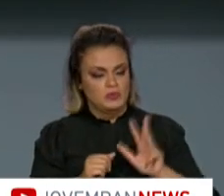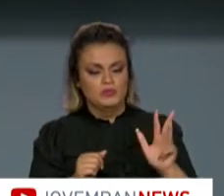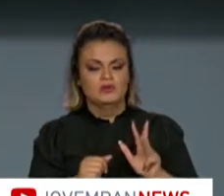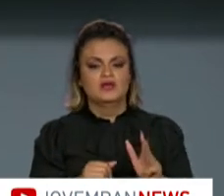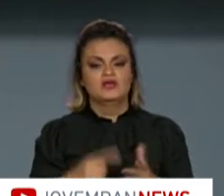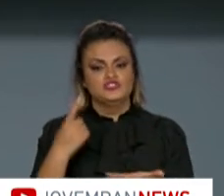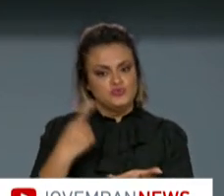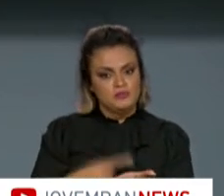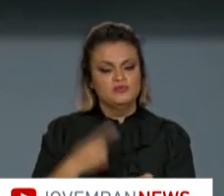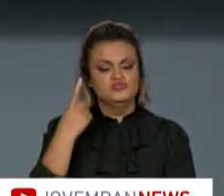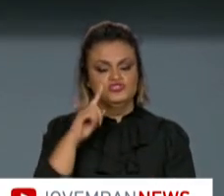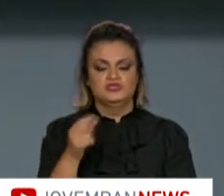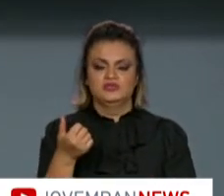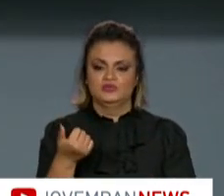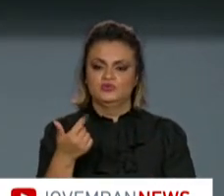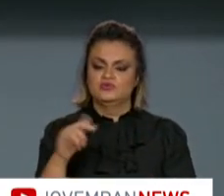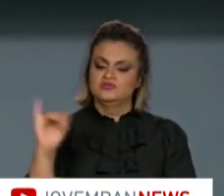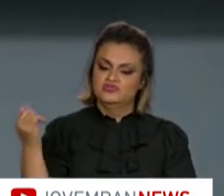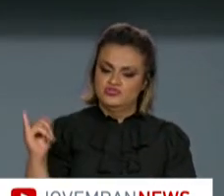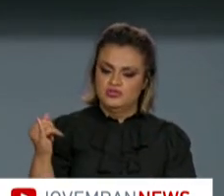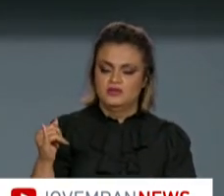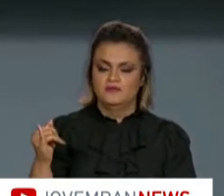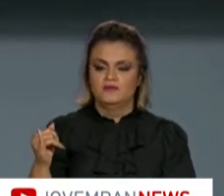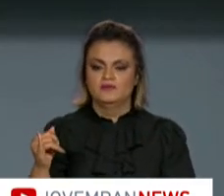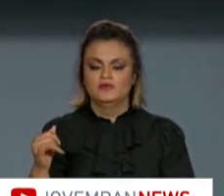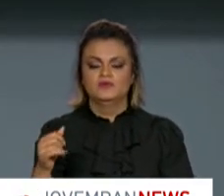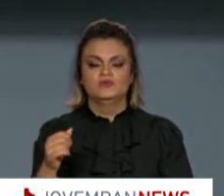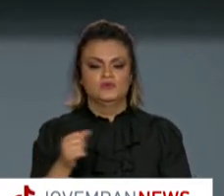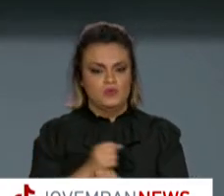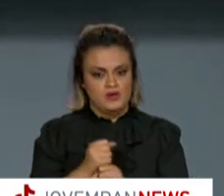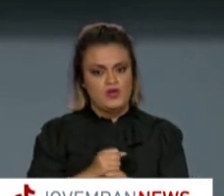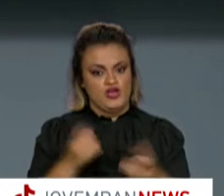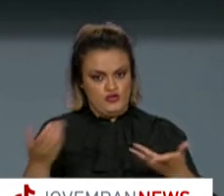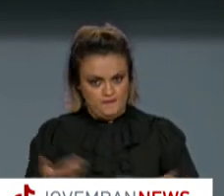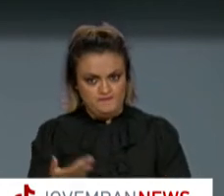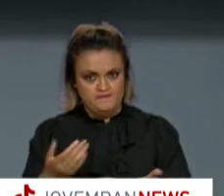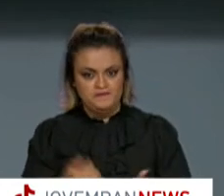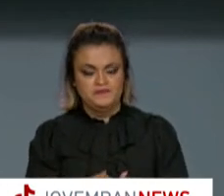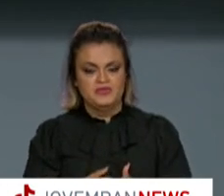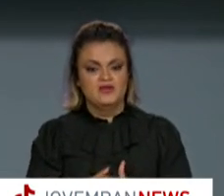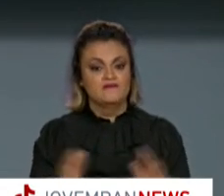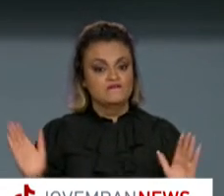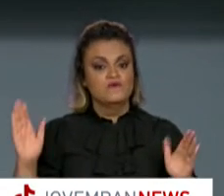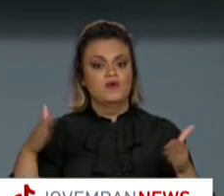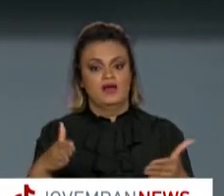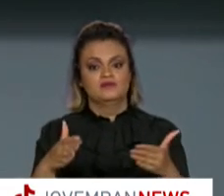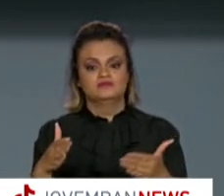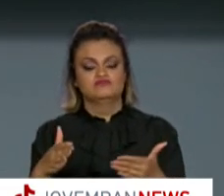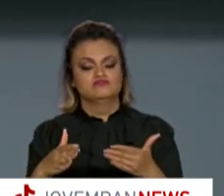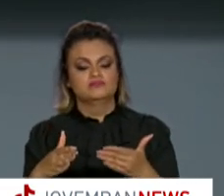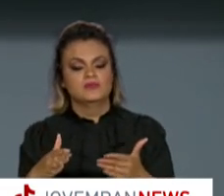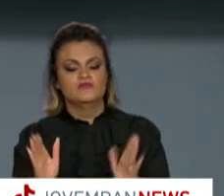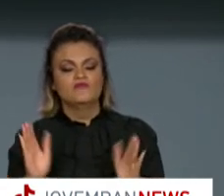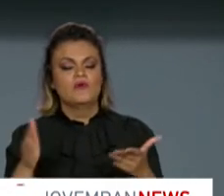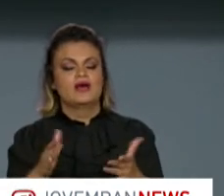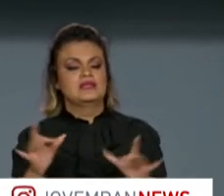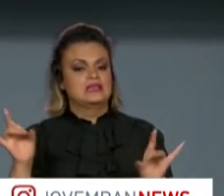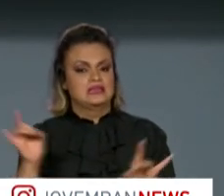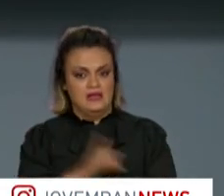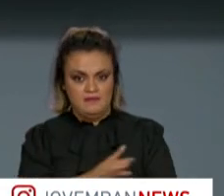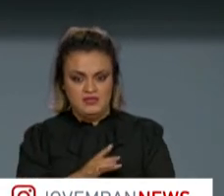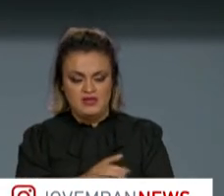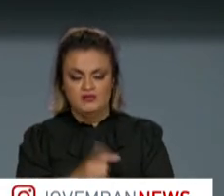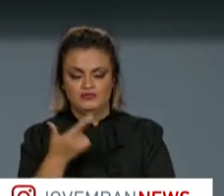dia 12 de janeiro de 2023, com vistas a concluir o